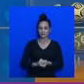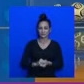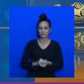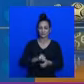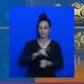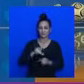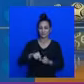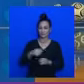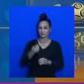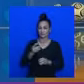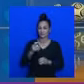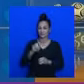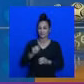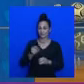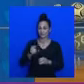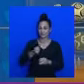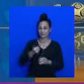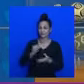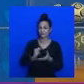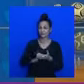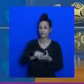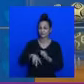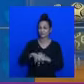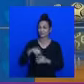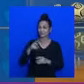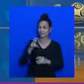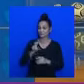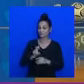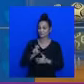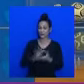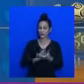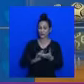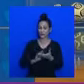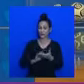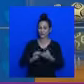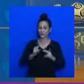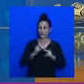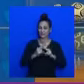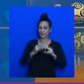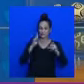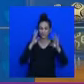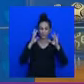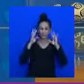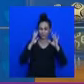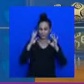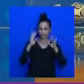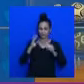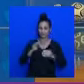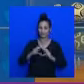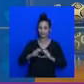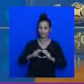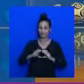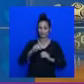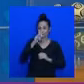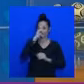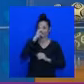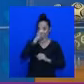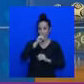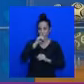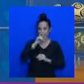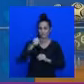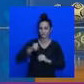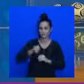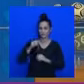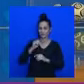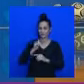Foram sorteados 10 números, faltam 5. Loterias Caixa, já pensou? Bola amarela